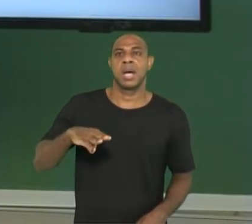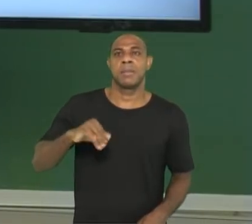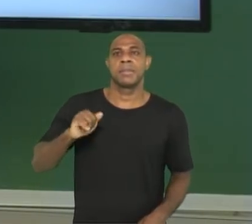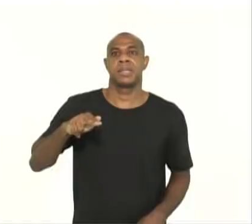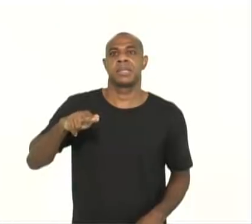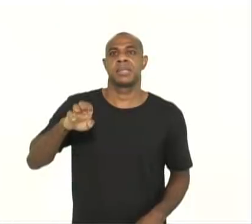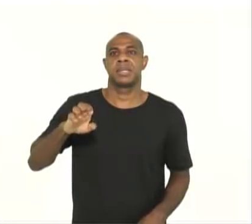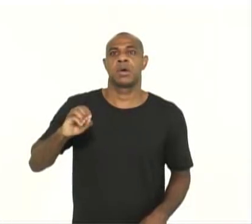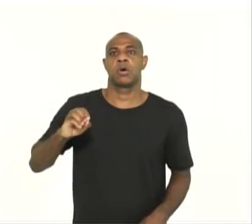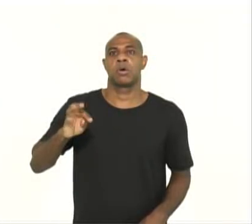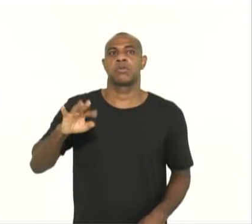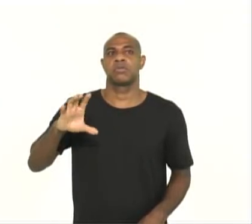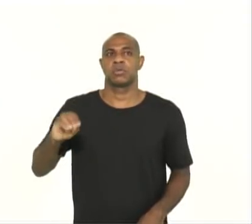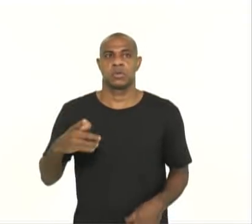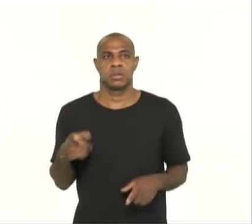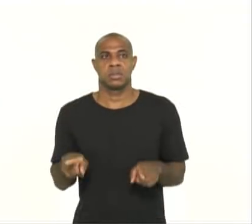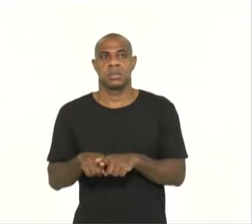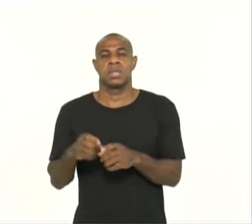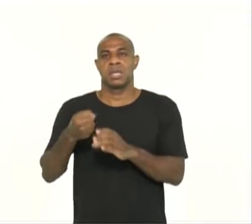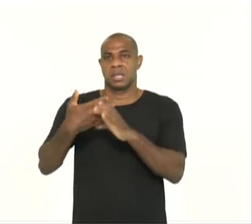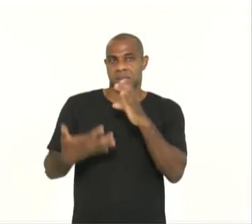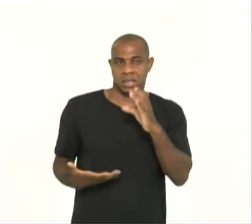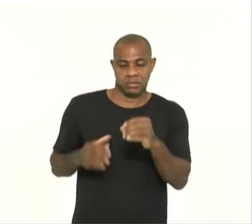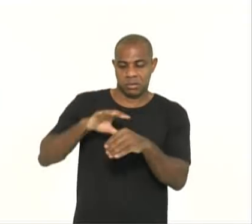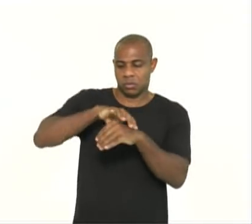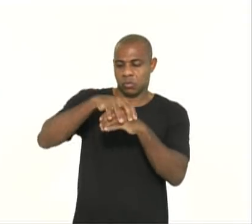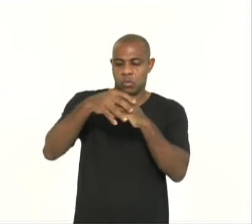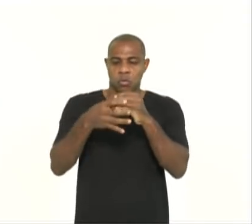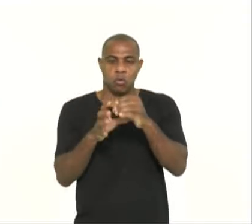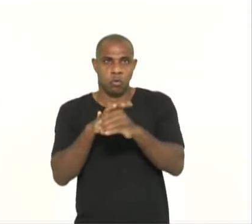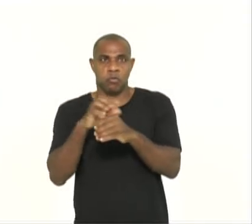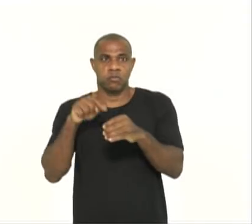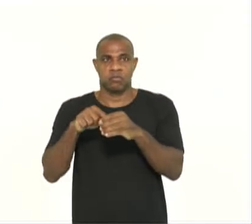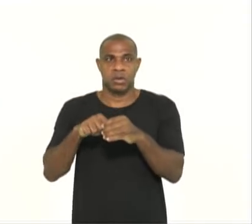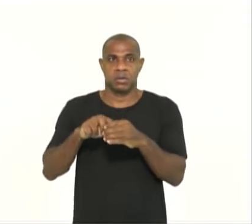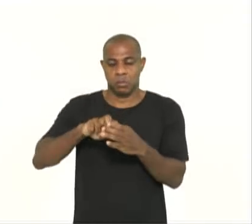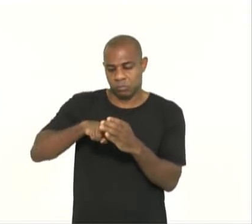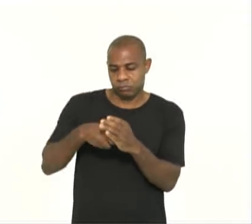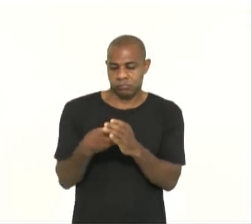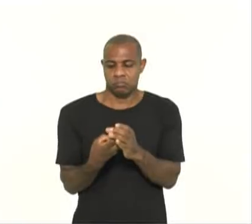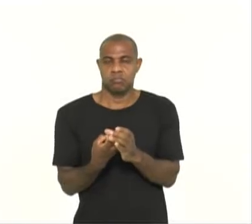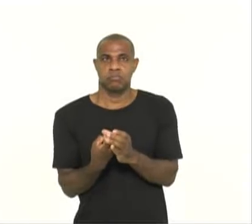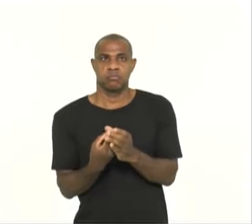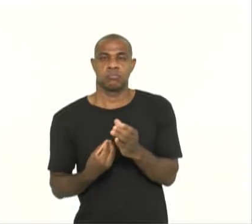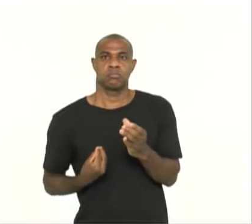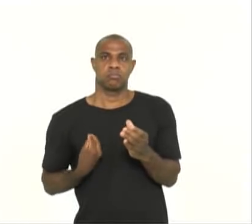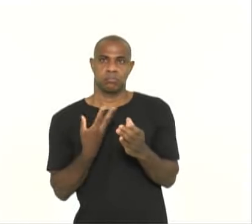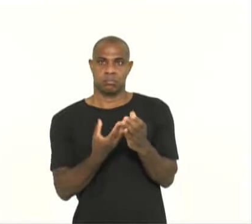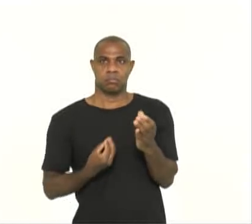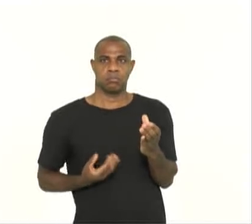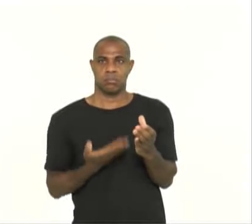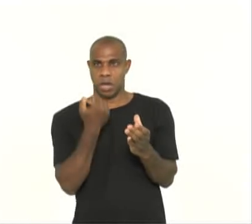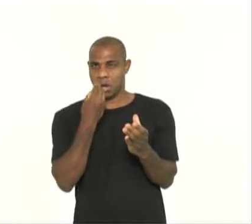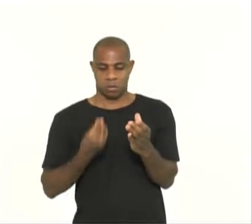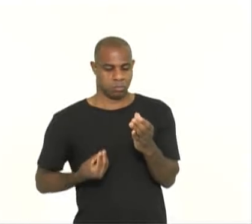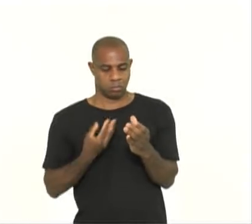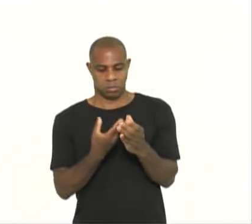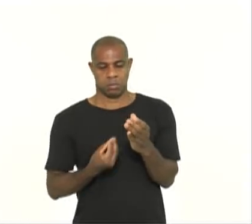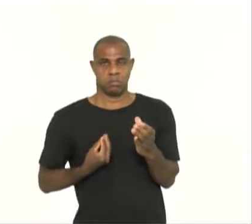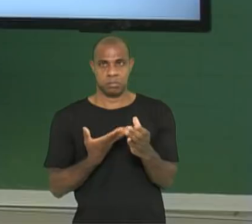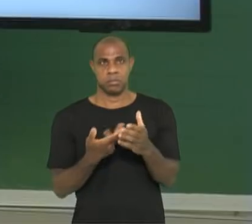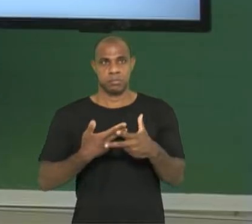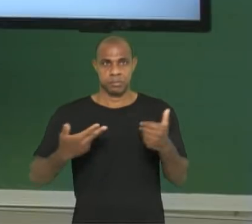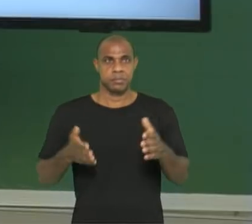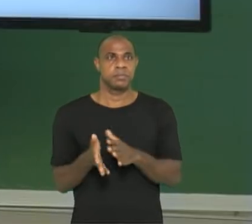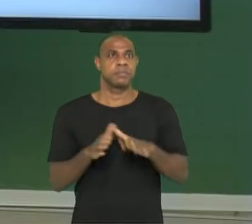essa característica do ovo com as substâncias que vão nutrir o embrião. As aves, elas também têm